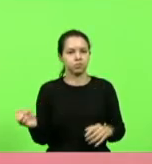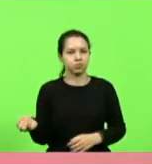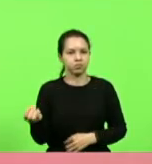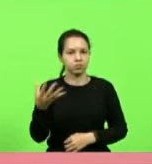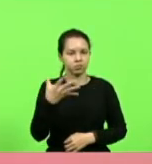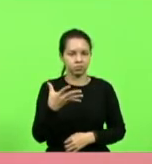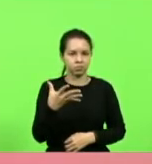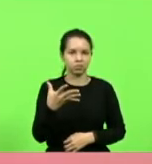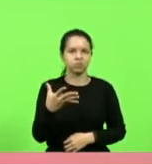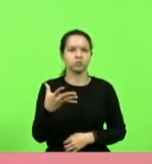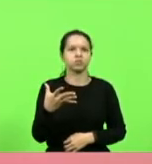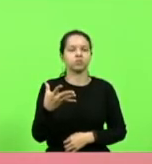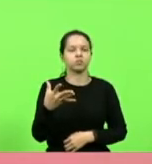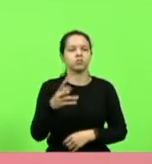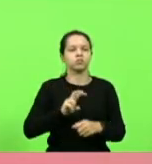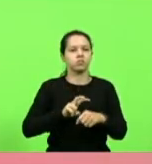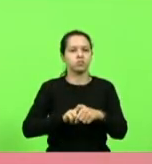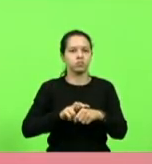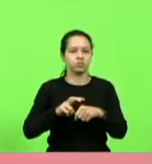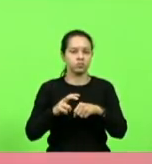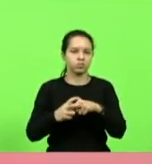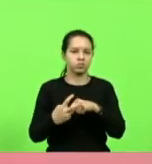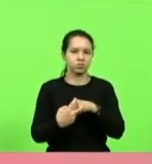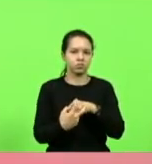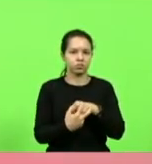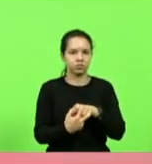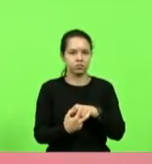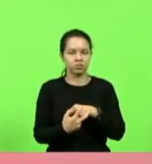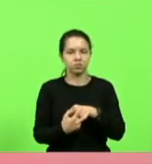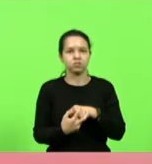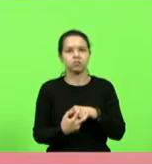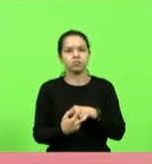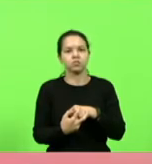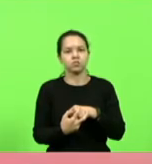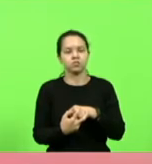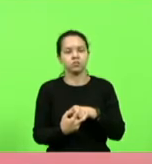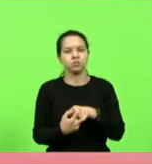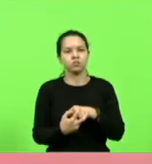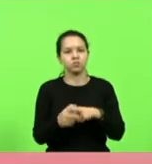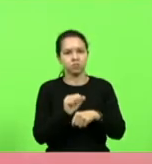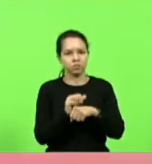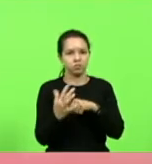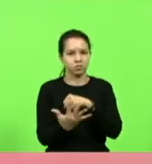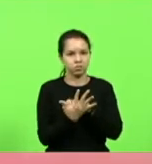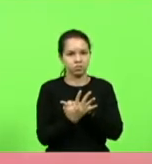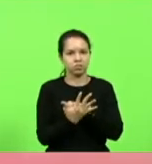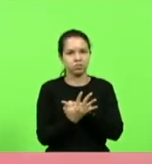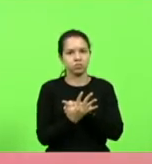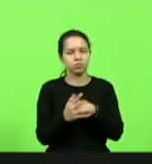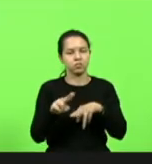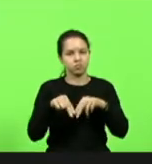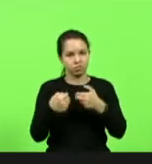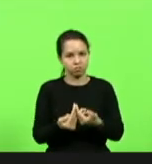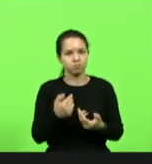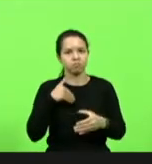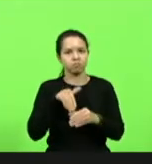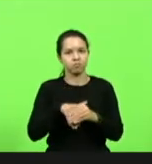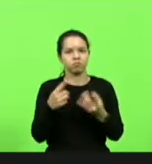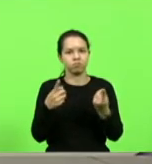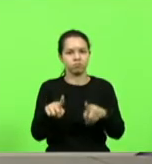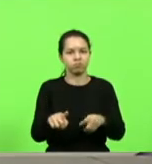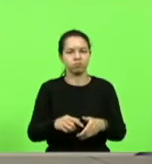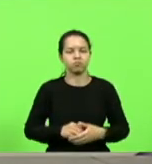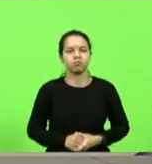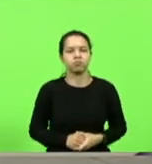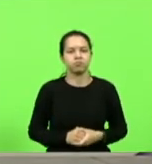do coronavírus. Então, em função do princípio da precaução, o meu voto nesse momento é contrário.